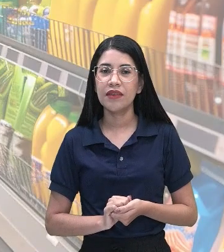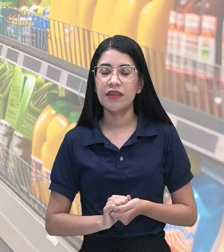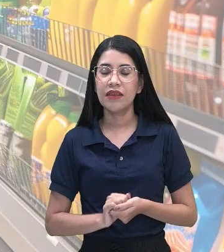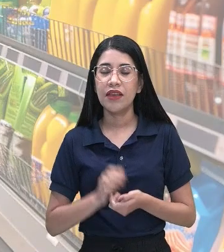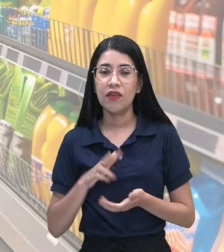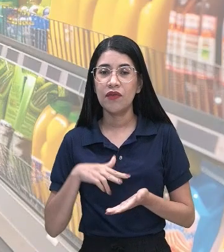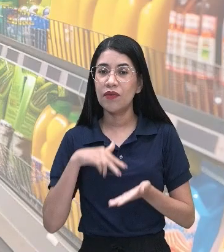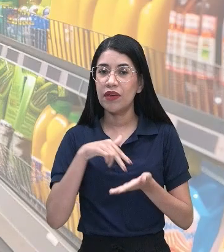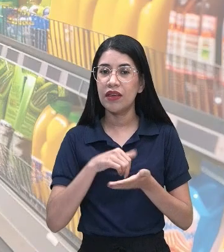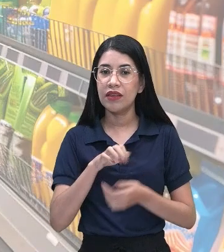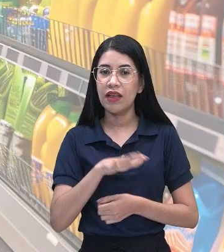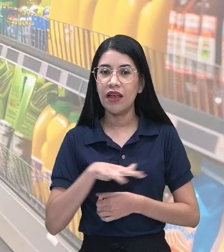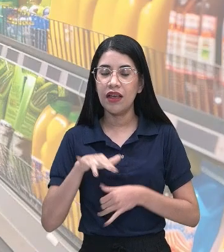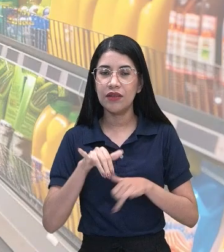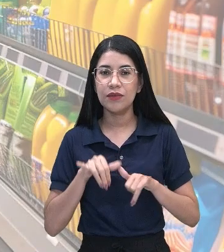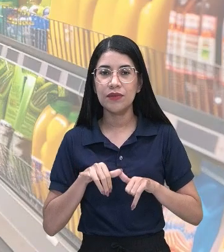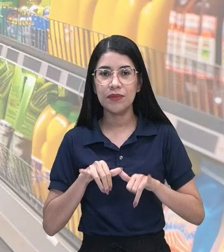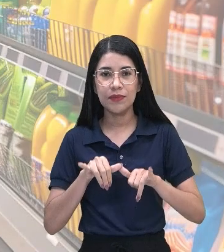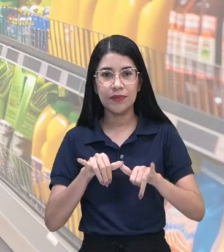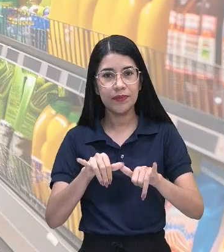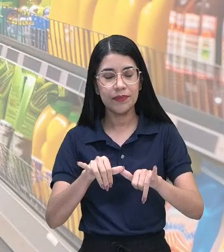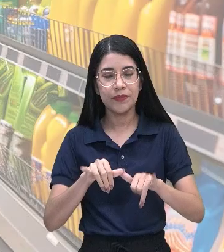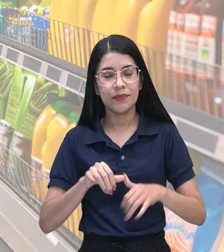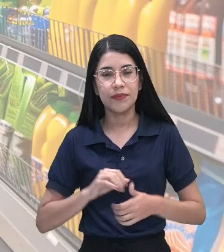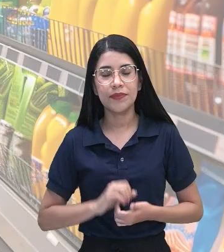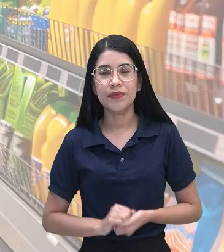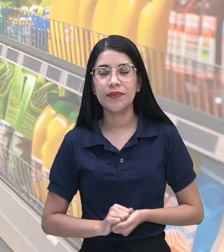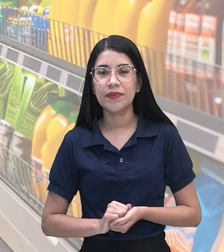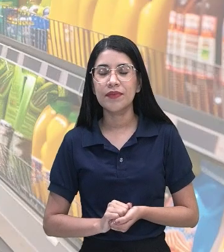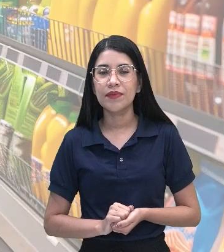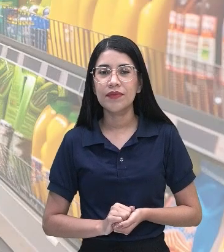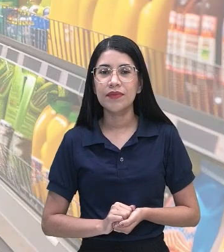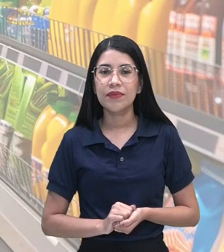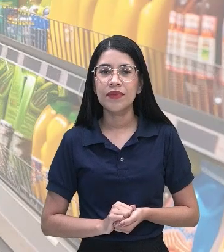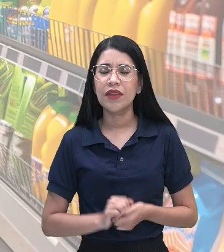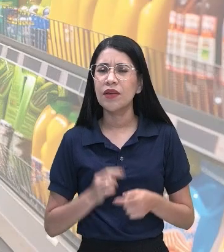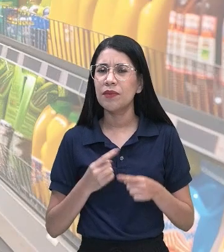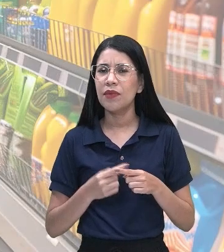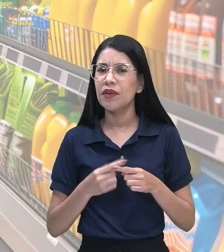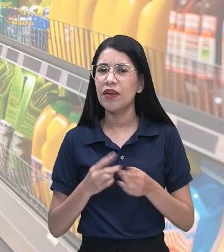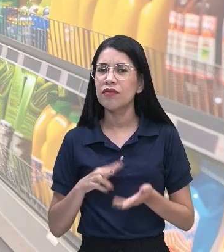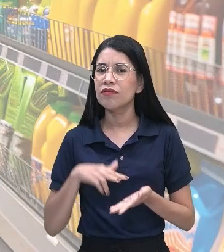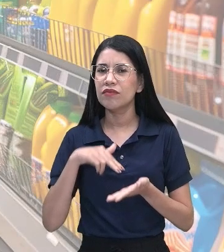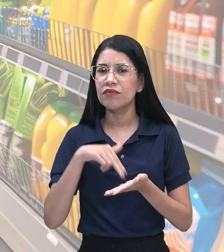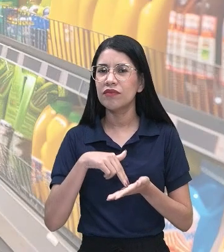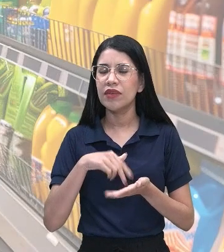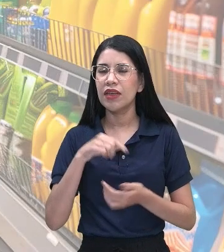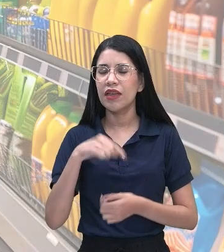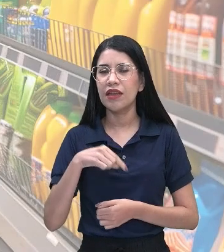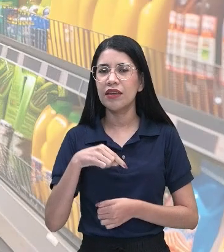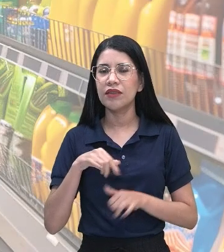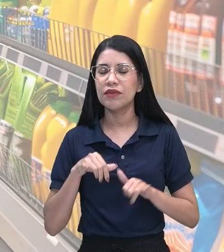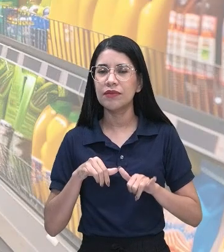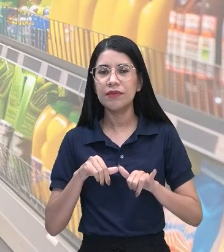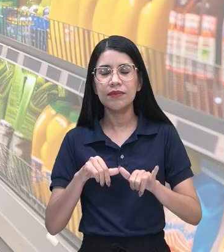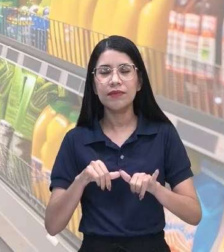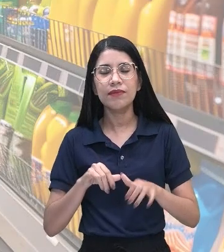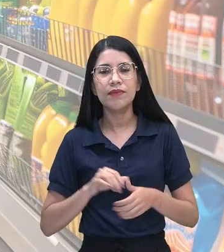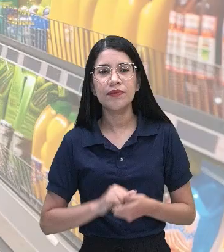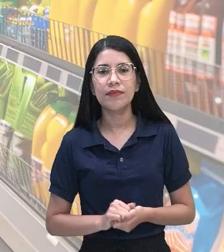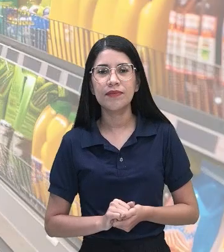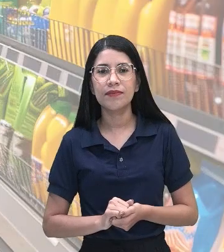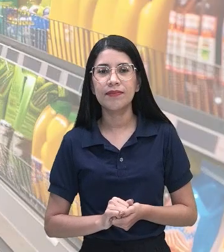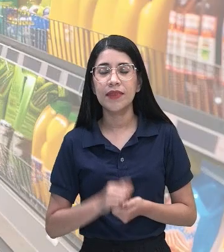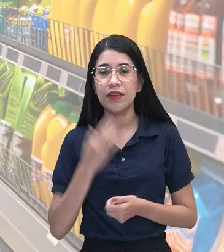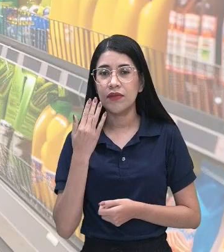para o ambiente de um supermercado. E por quê? Por que está aqui no supermercado, né? Olha